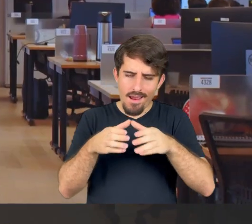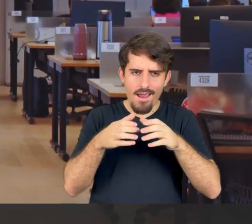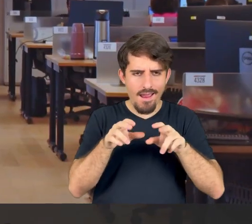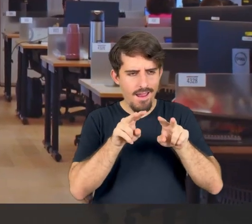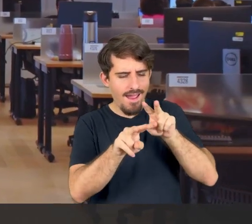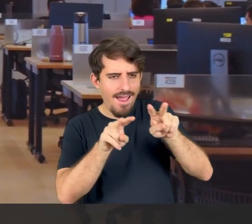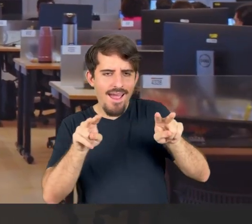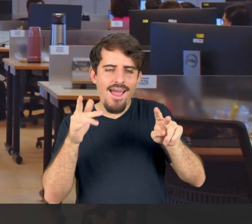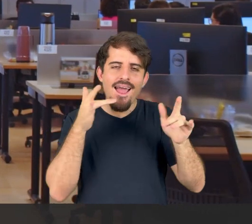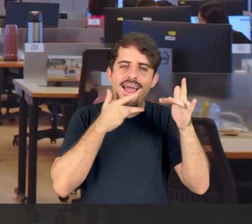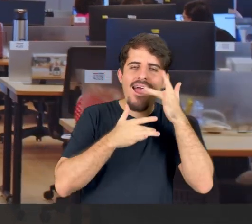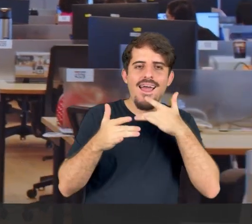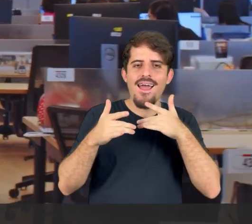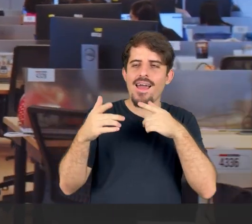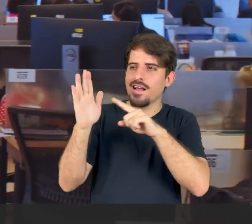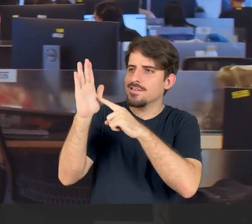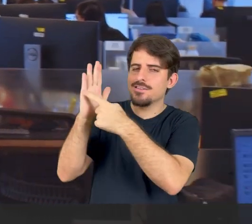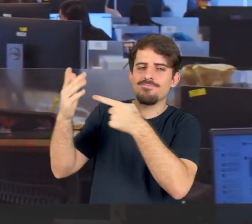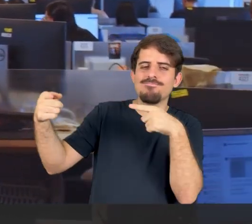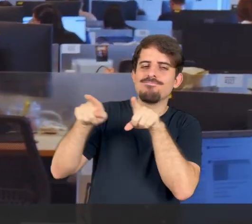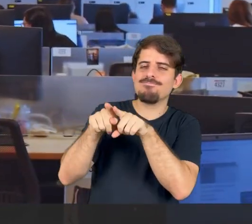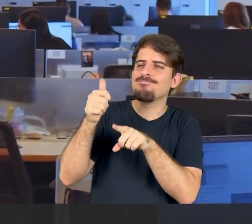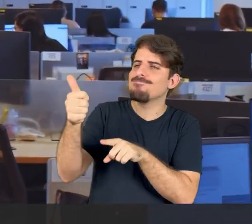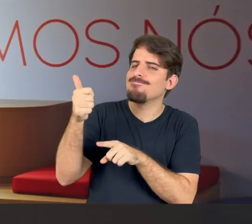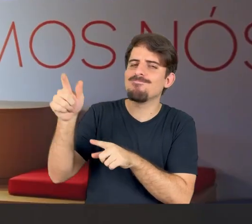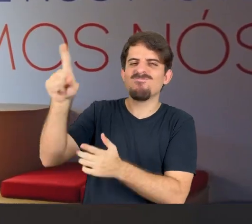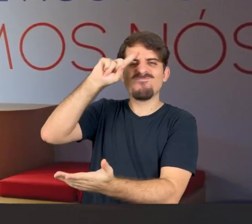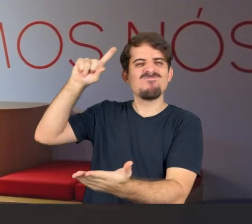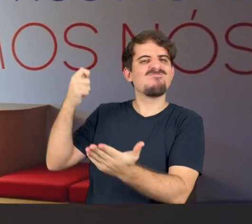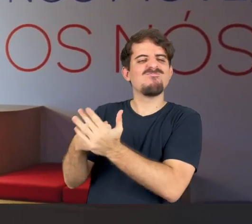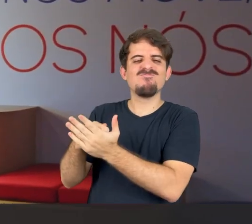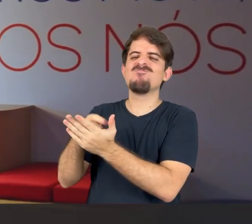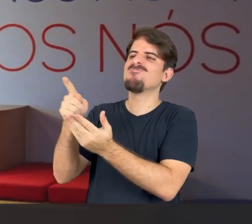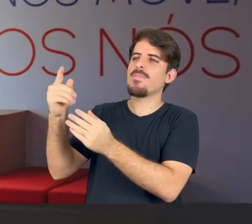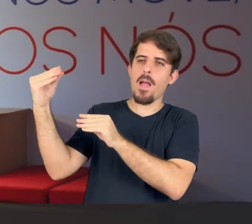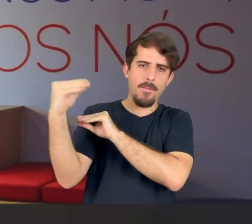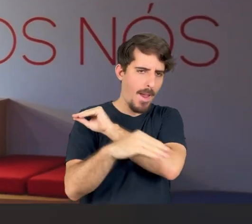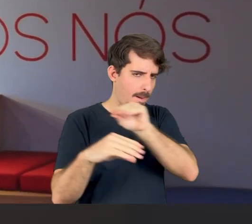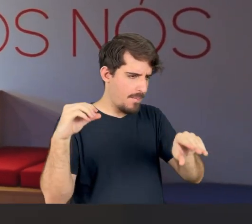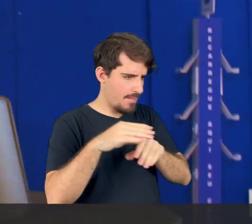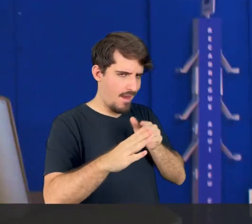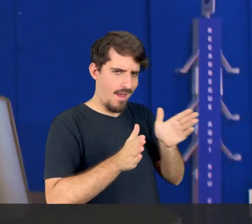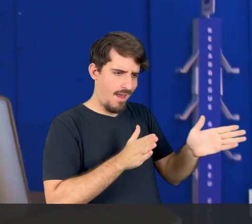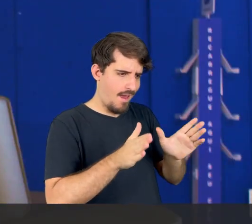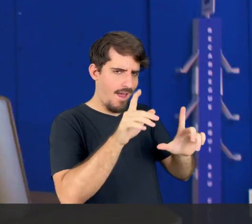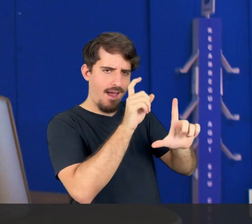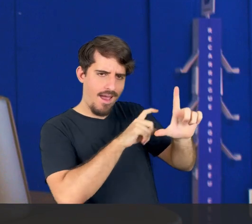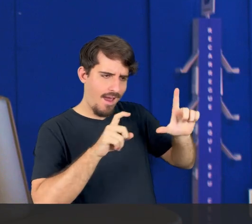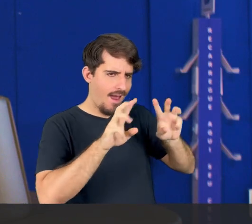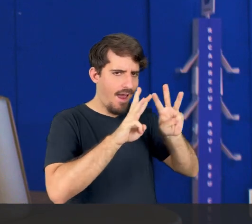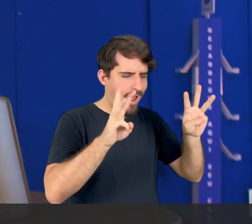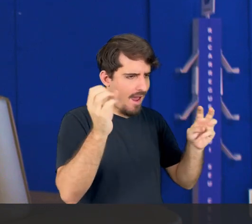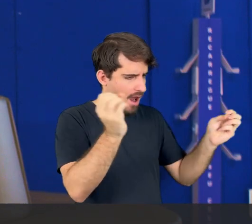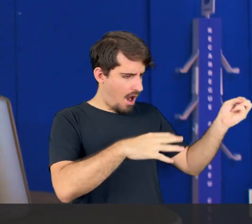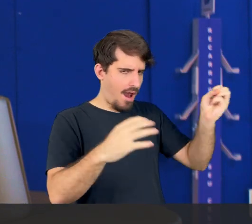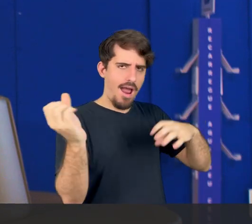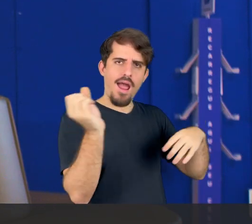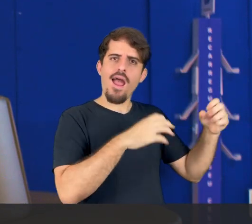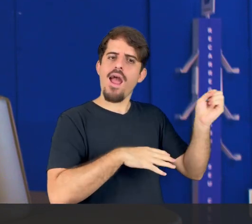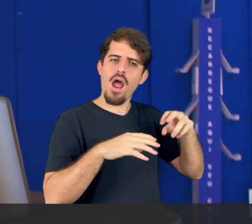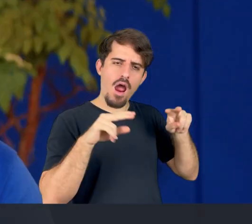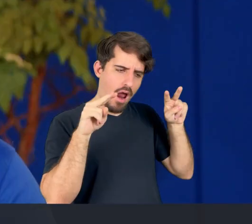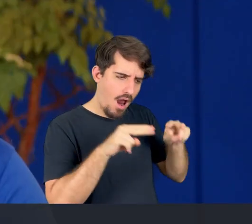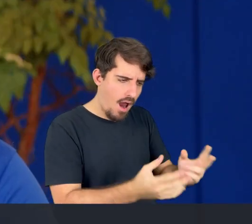e foi muito gostoso de ver dessa parceria, né, e dessa decisão de colocar mais acessibilidade digital nos